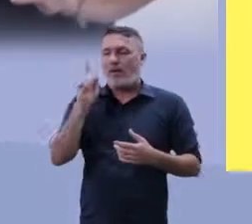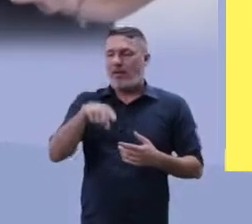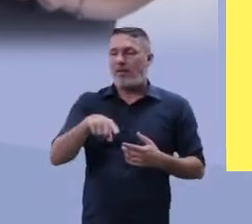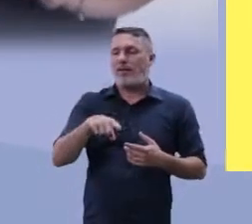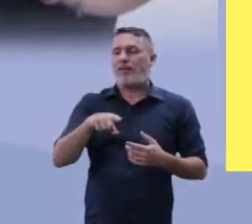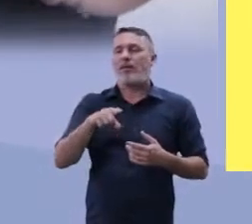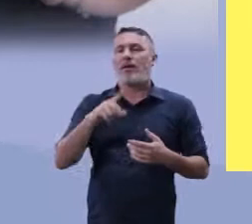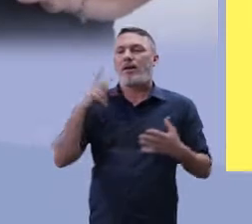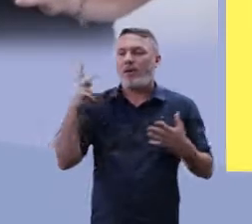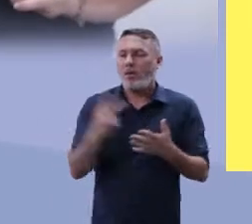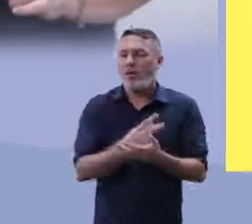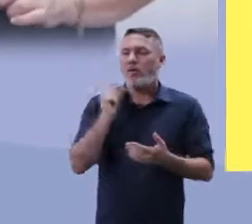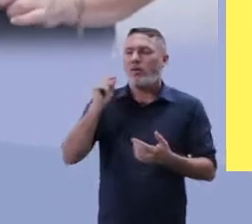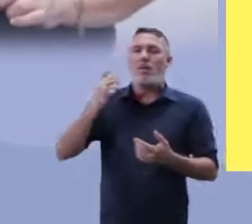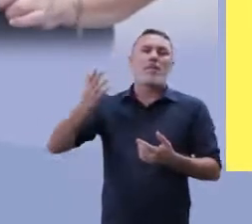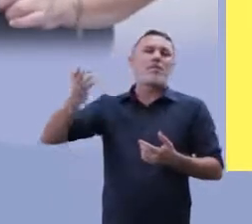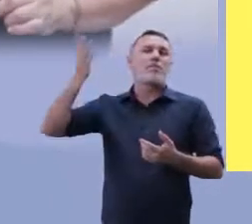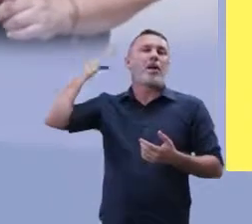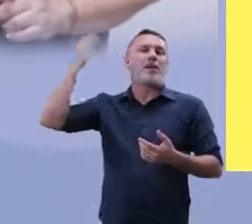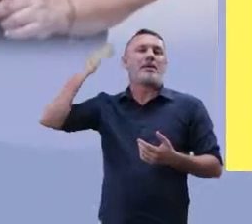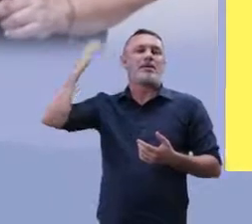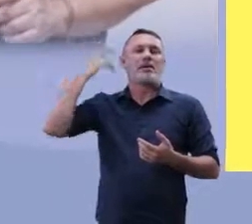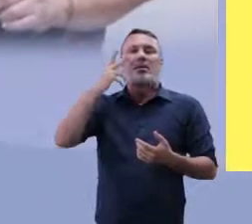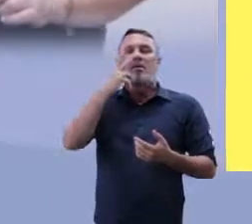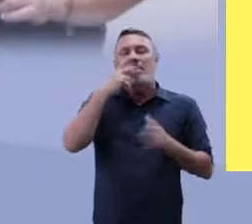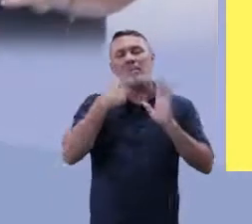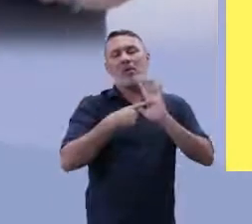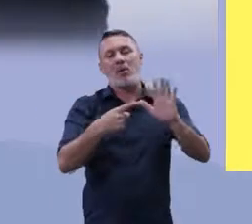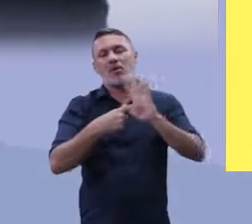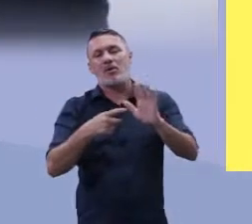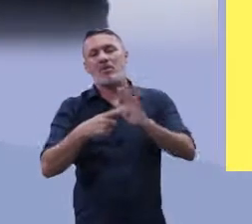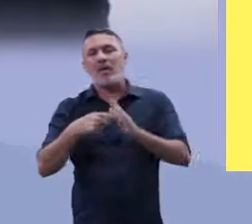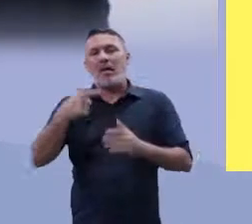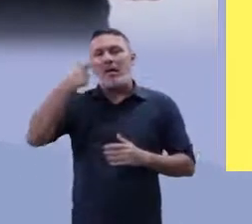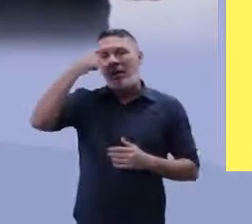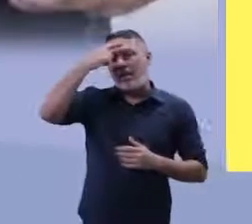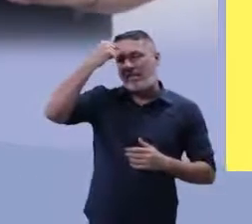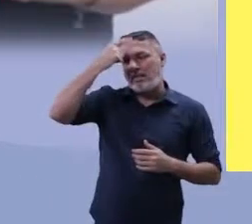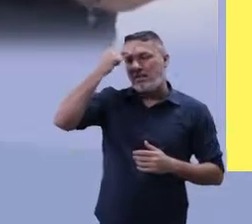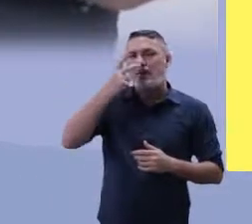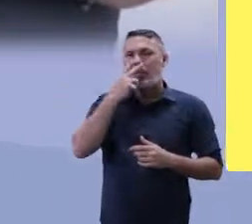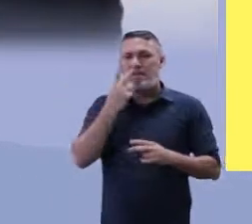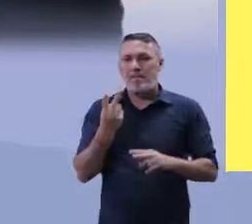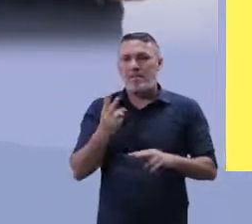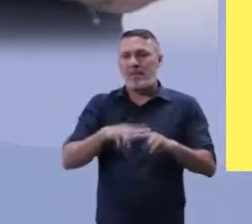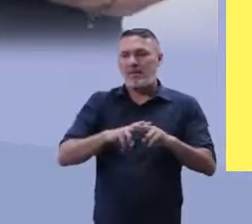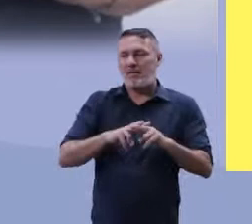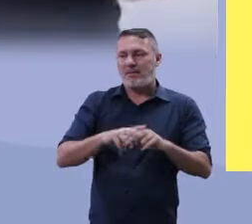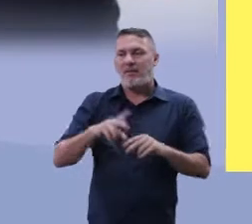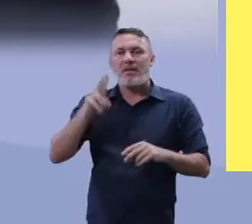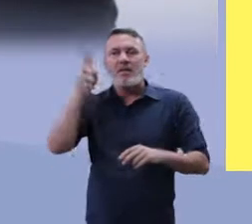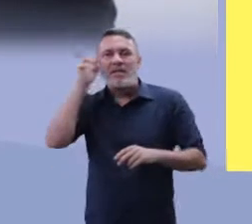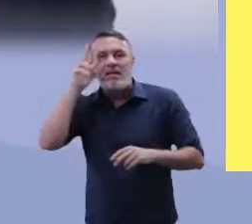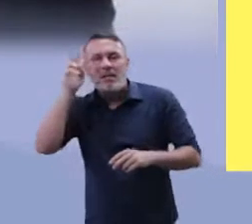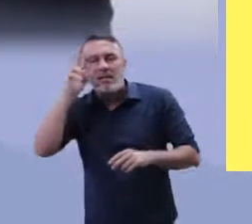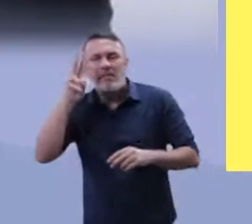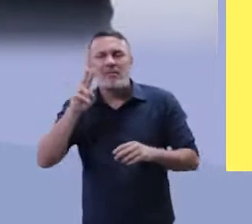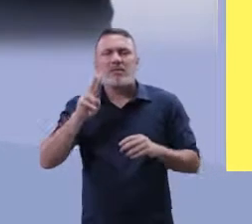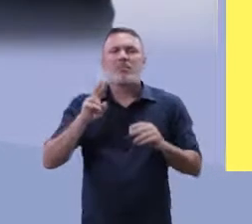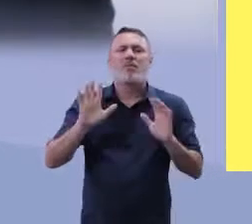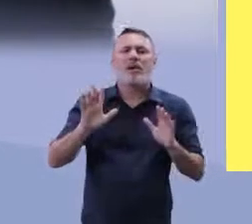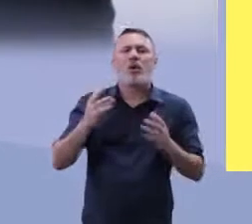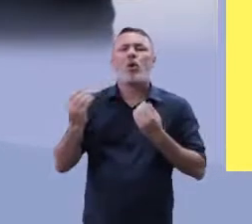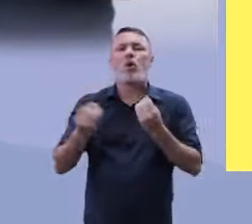queriam era um passado floreado de academicismo, preso a